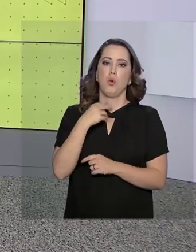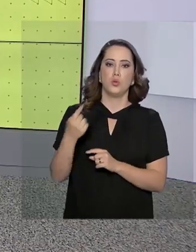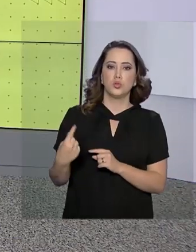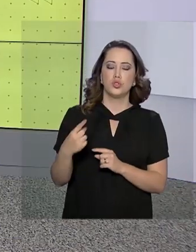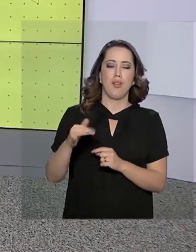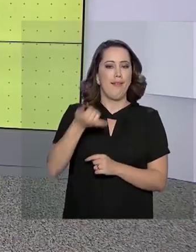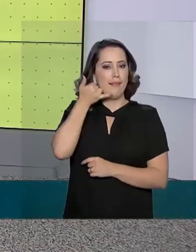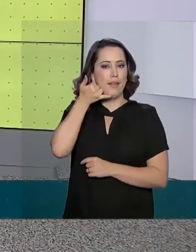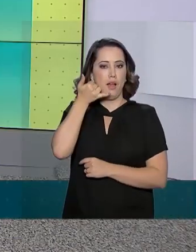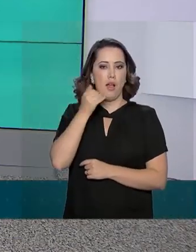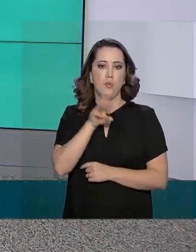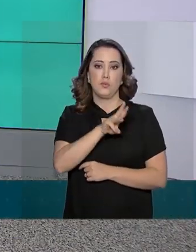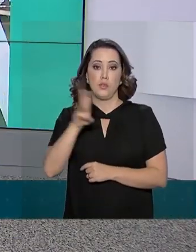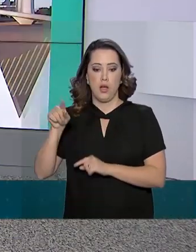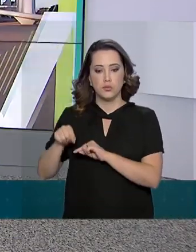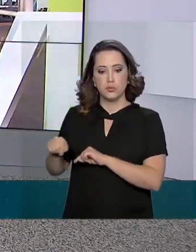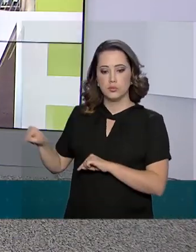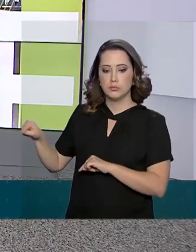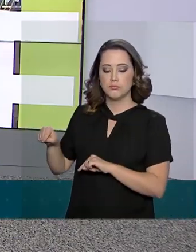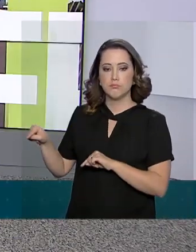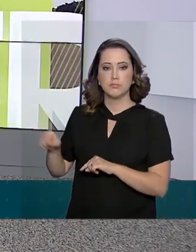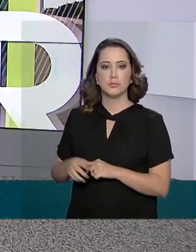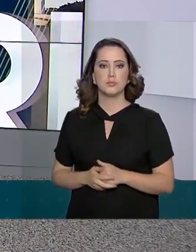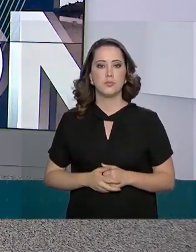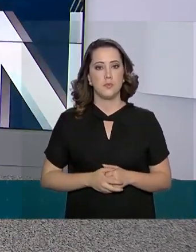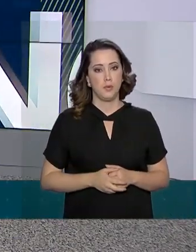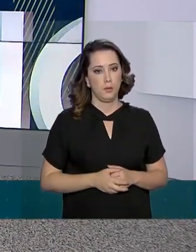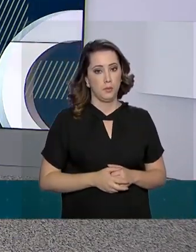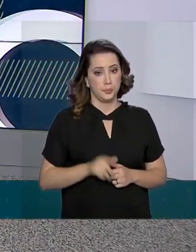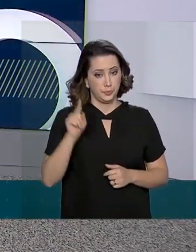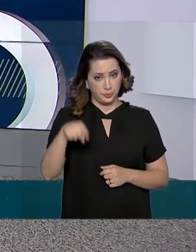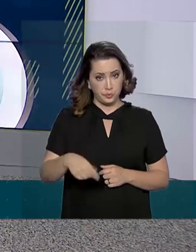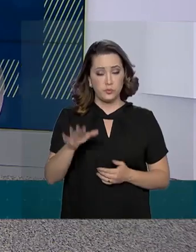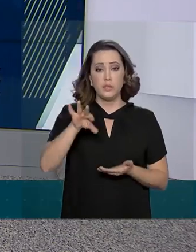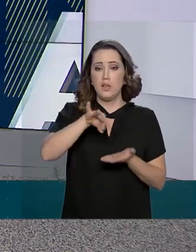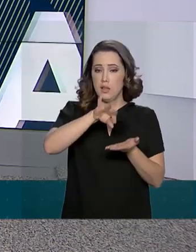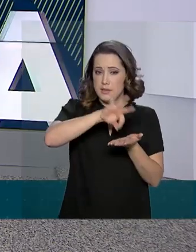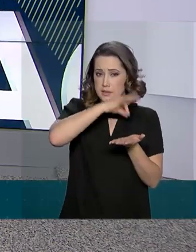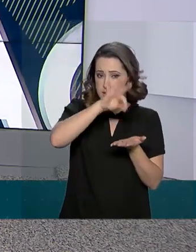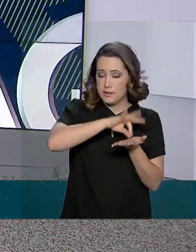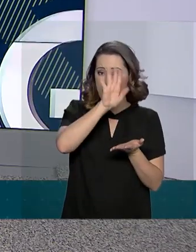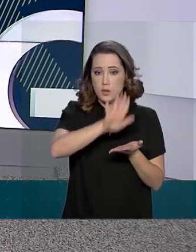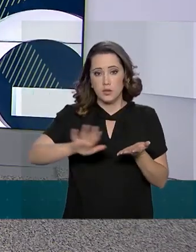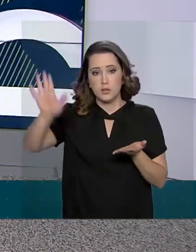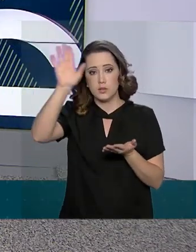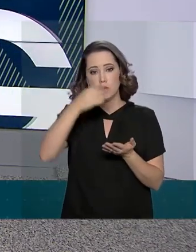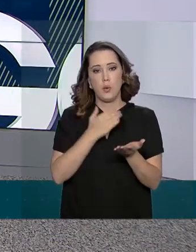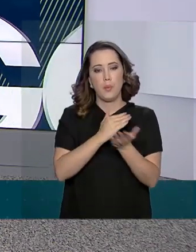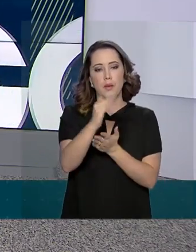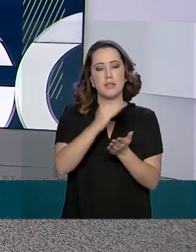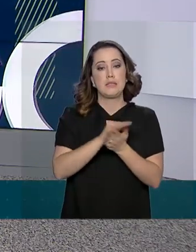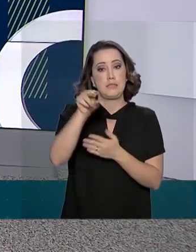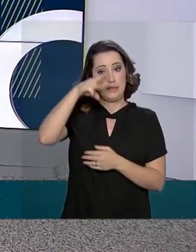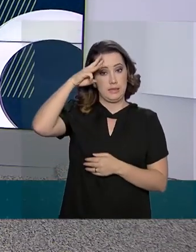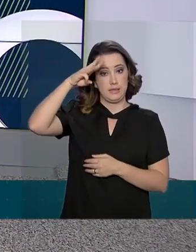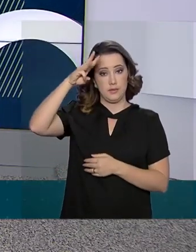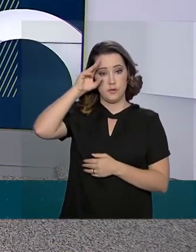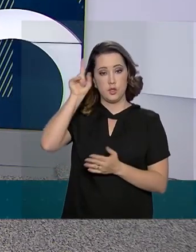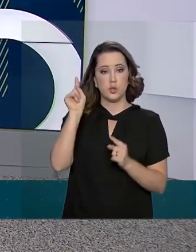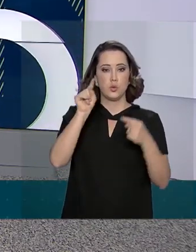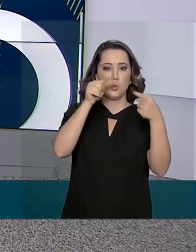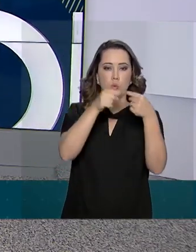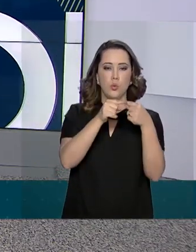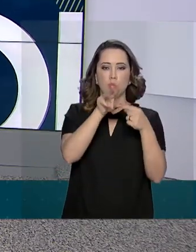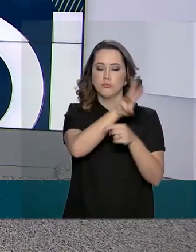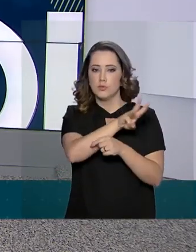é www.nãoperturbe.com.br. O cadastro é nacional e passa a valer a partir desta terça-feira.